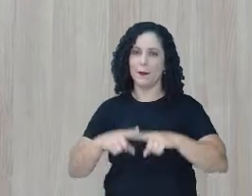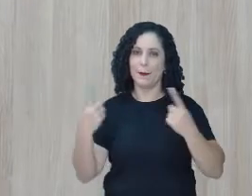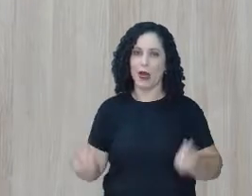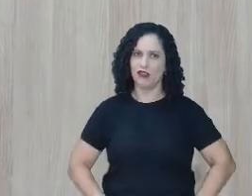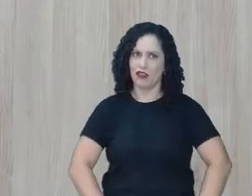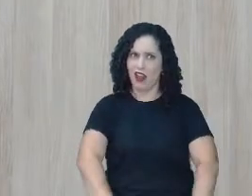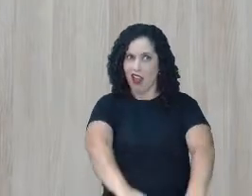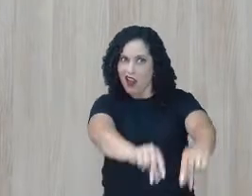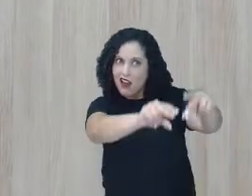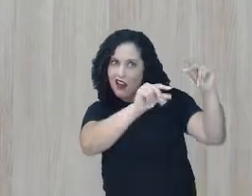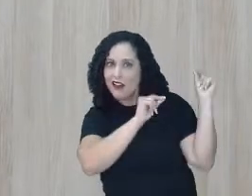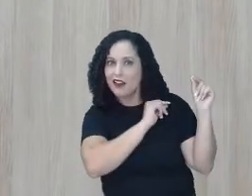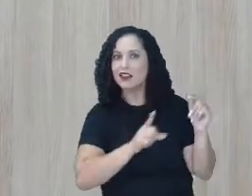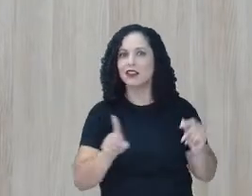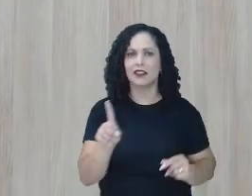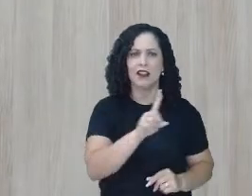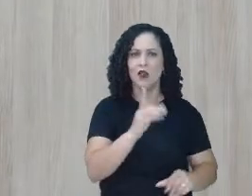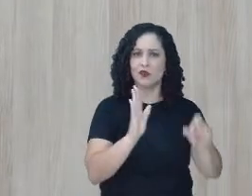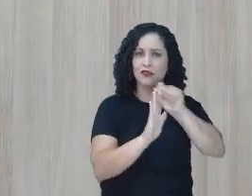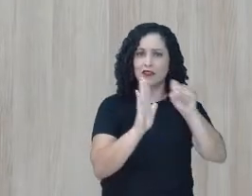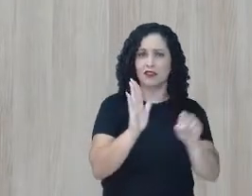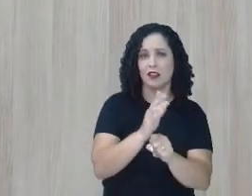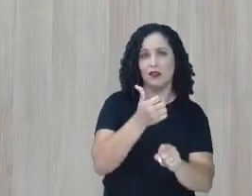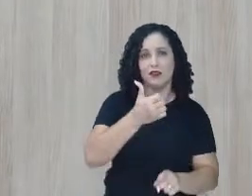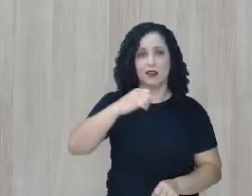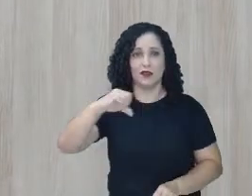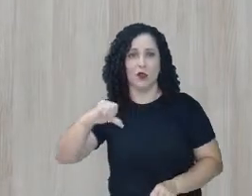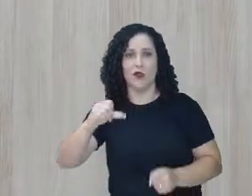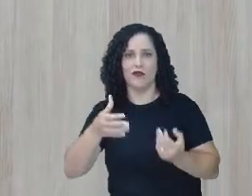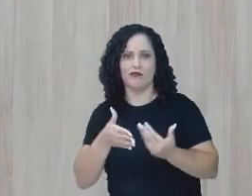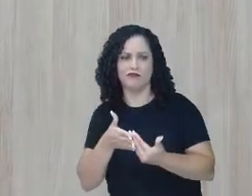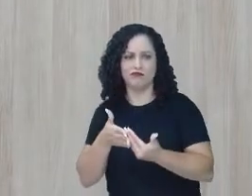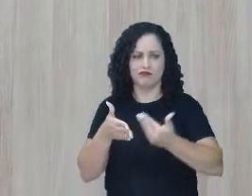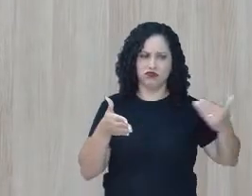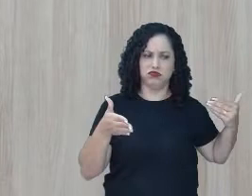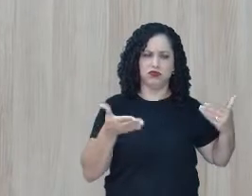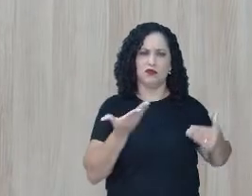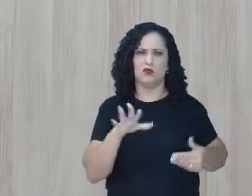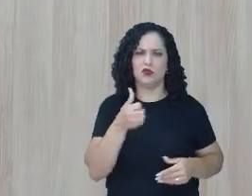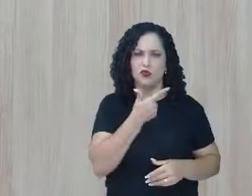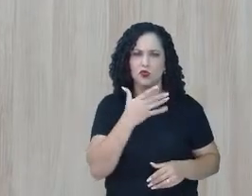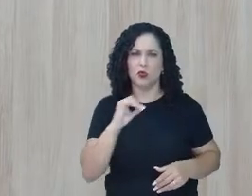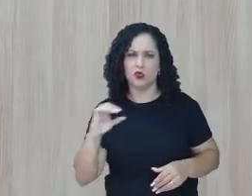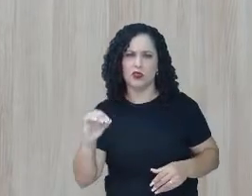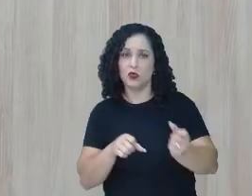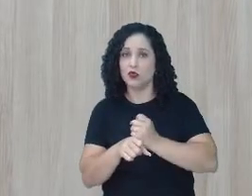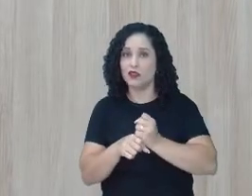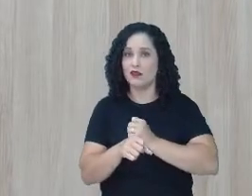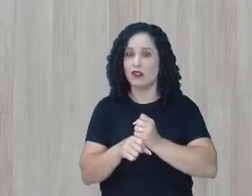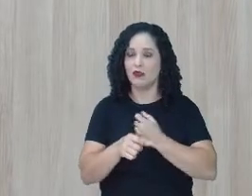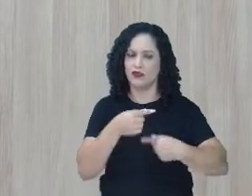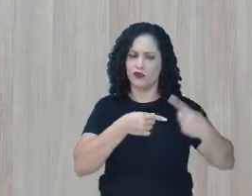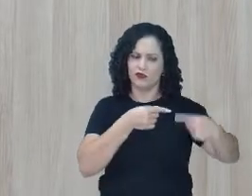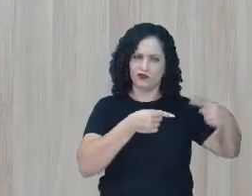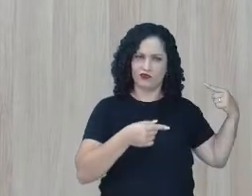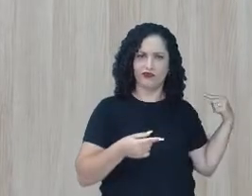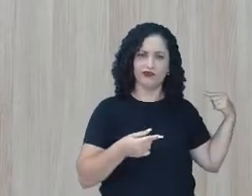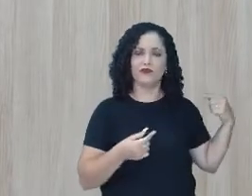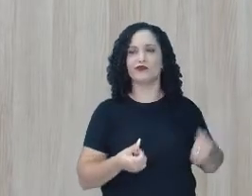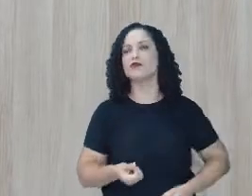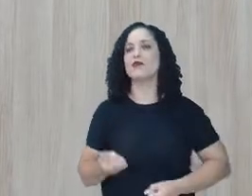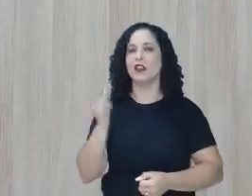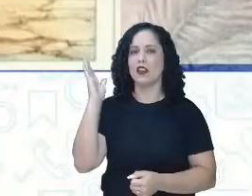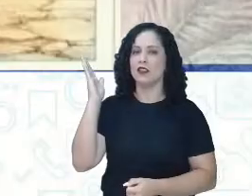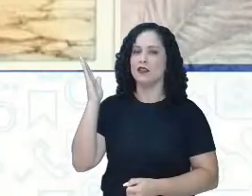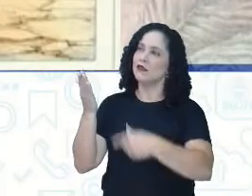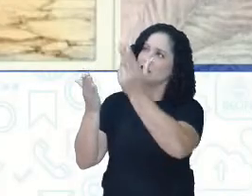tempo, né, porque aí a gente está no início do século XIX, então se passaram um pouco mais de 200 anos de lá para cá. Aliás, no caso dessa imagem aí, que foi pintada por